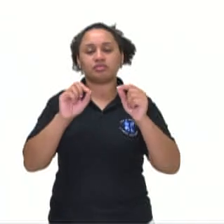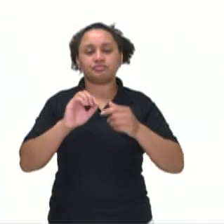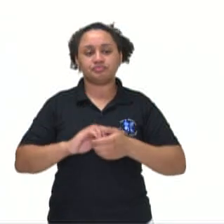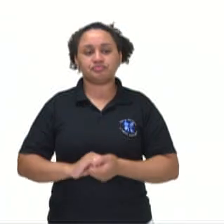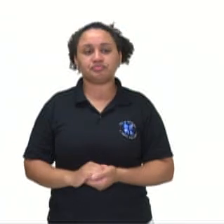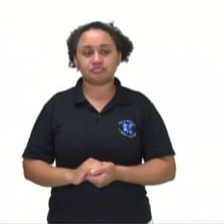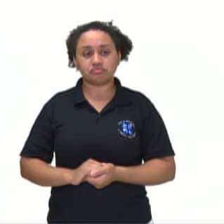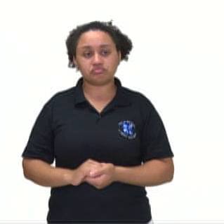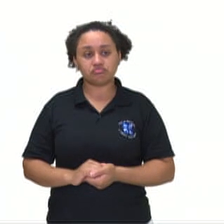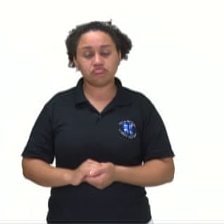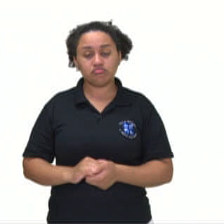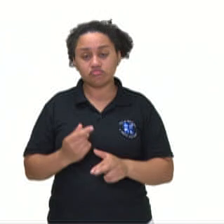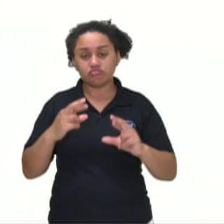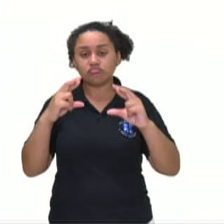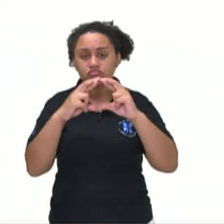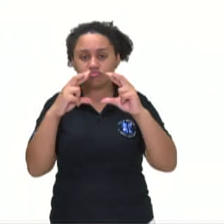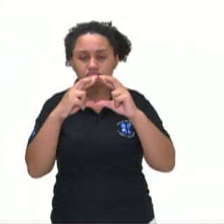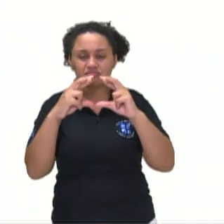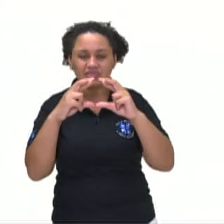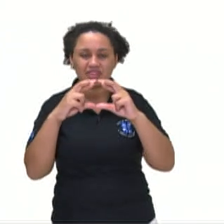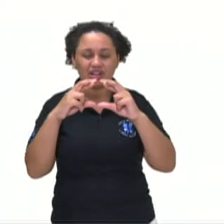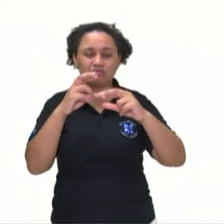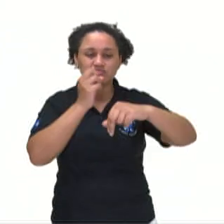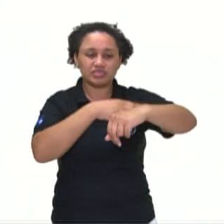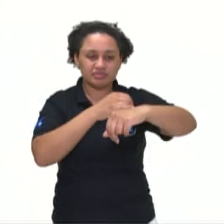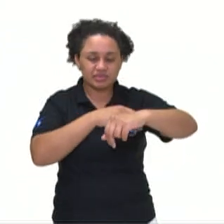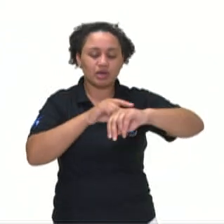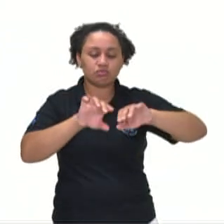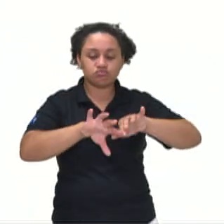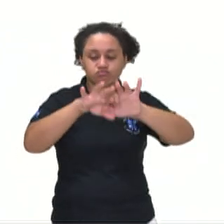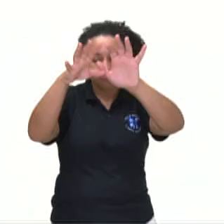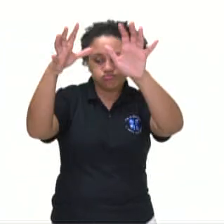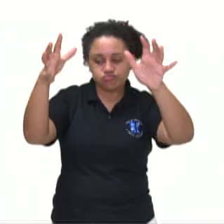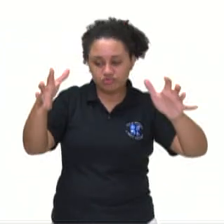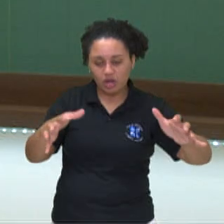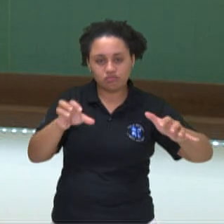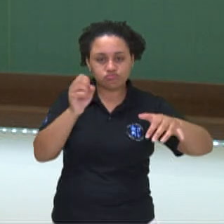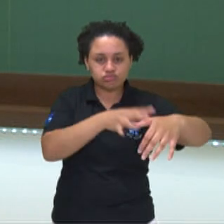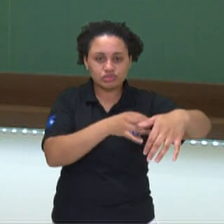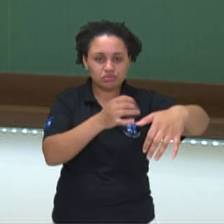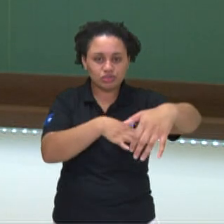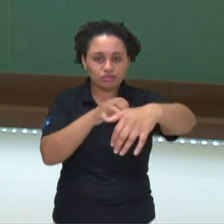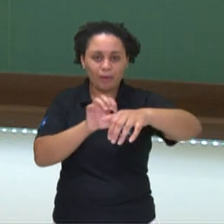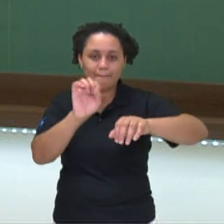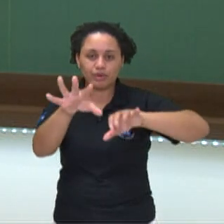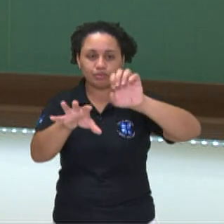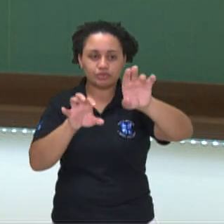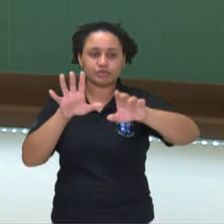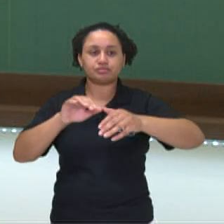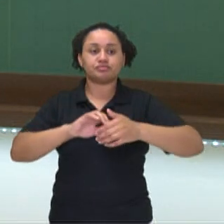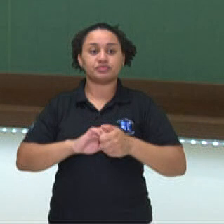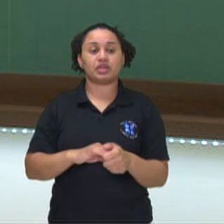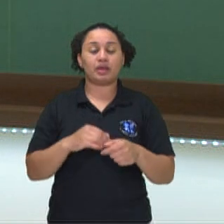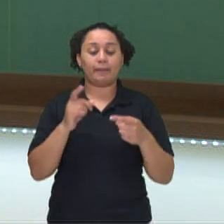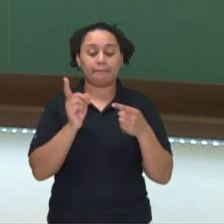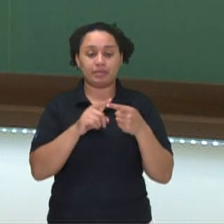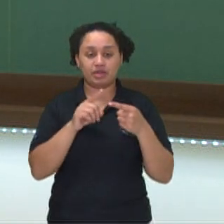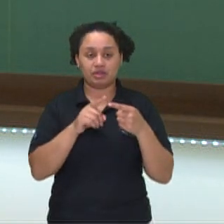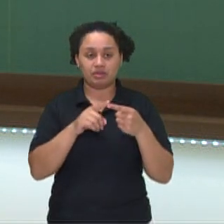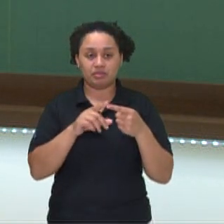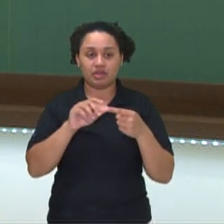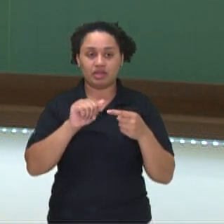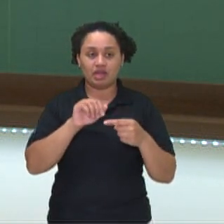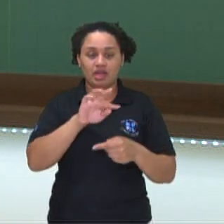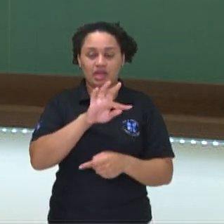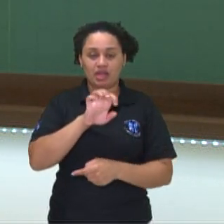em reciclagem e nos aterros sanitários, a gente tem que diferenciar, primeiro item aqui, ó,